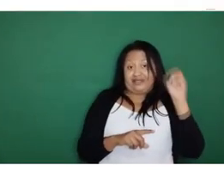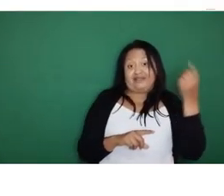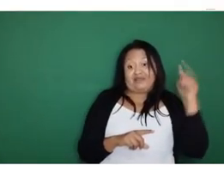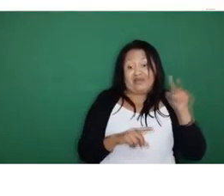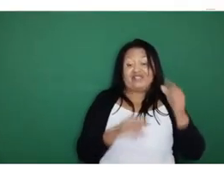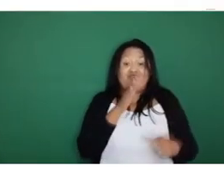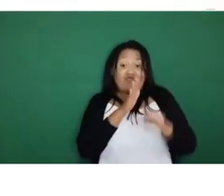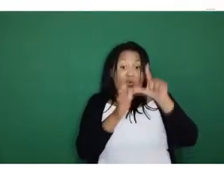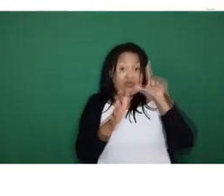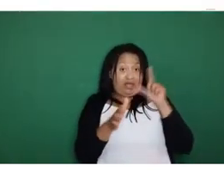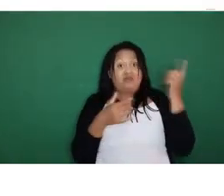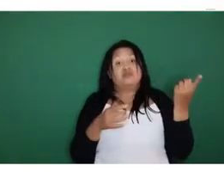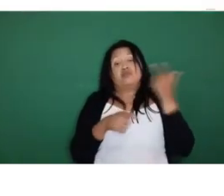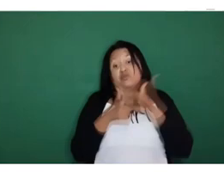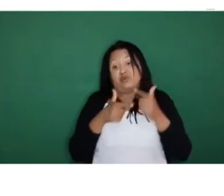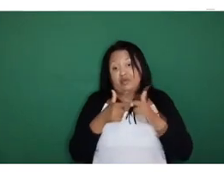problema